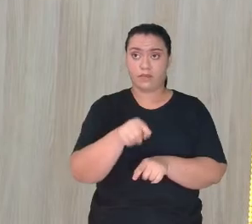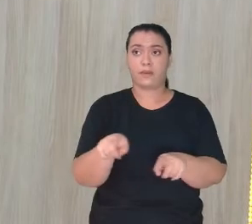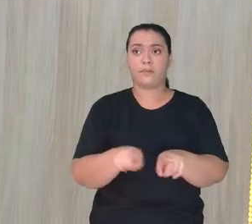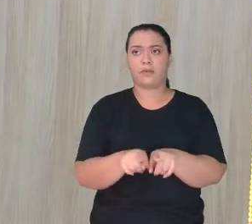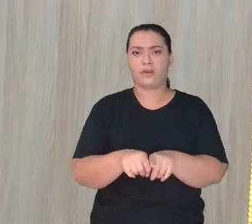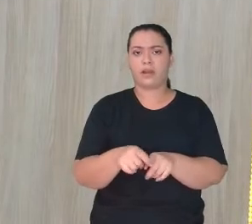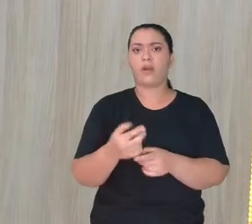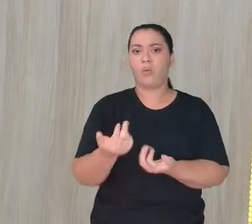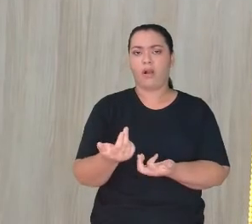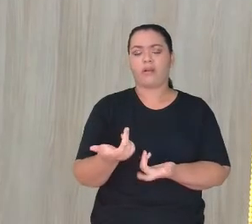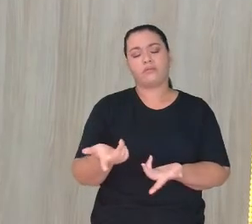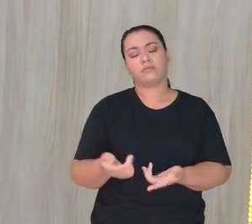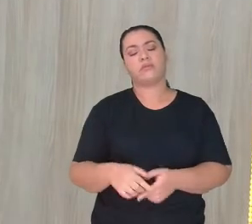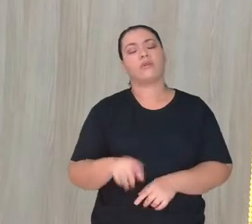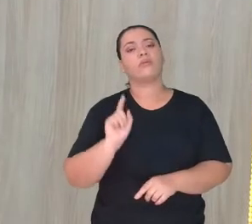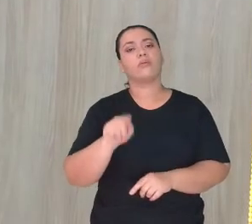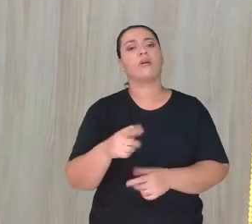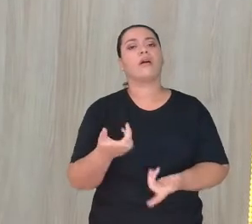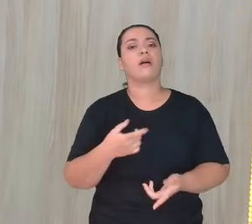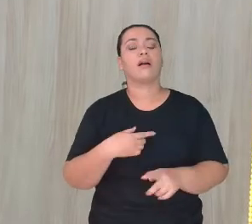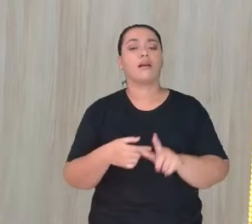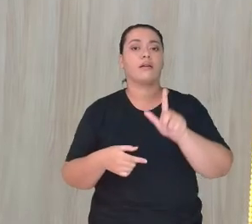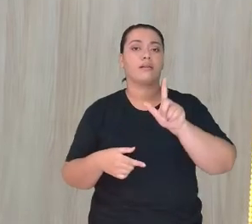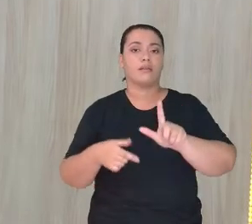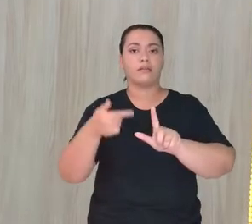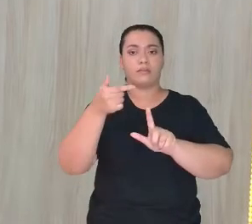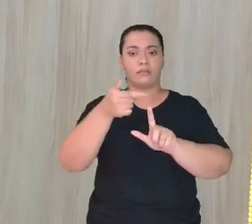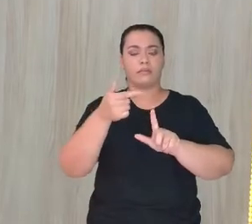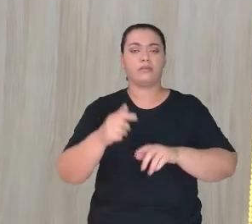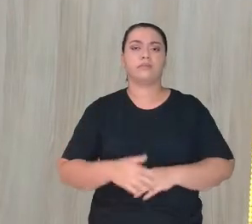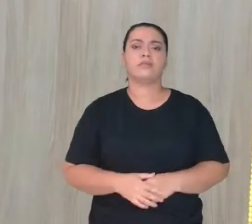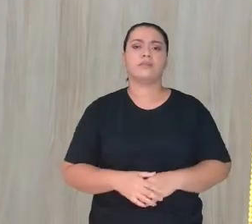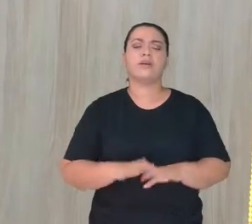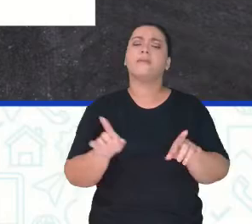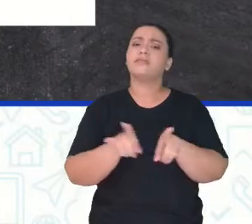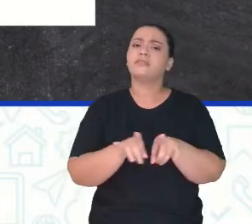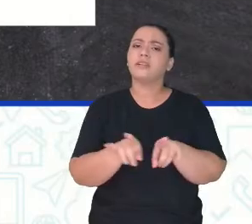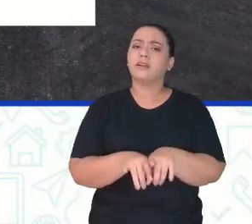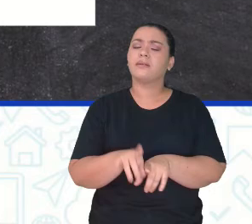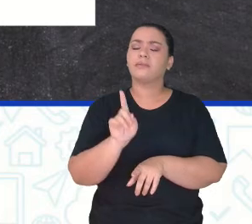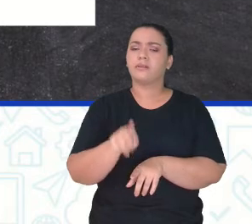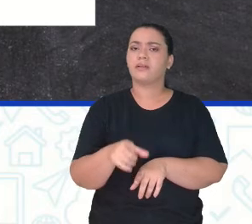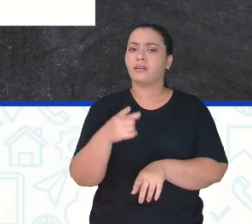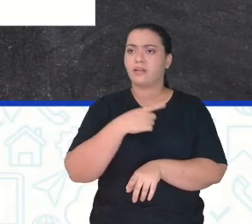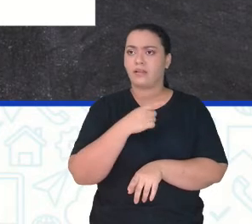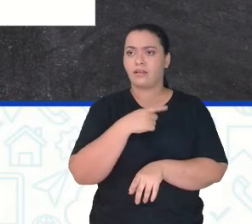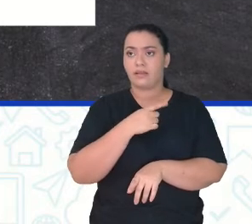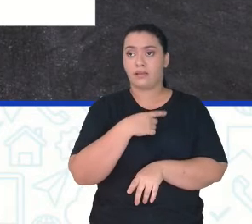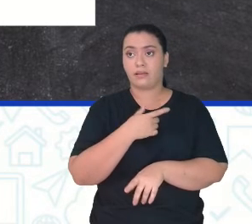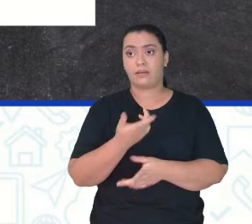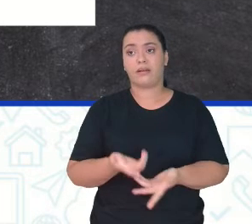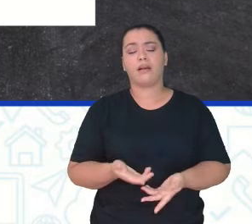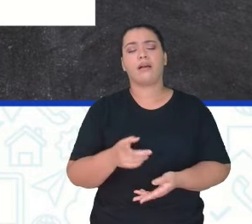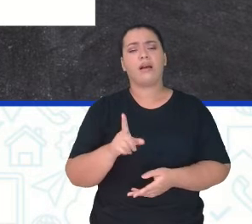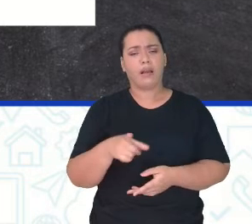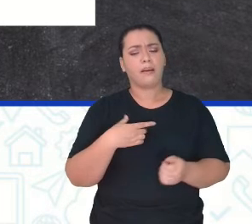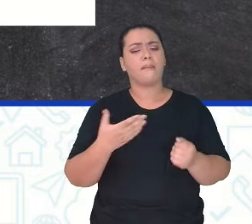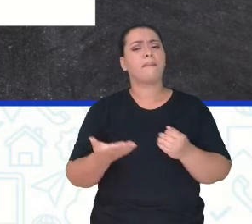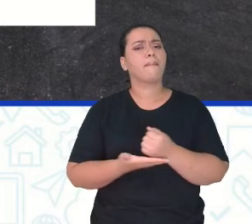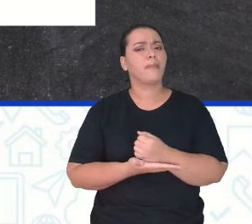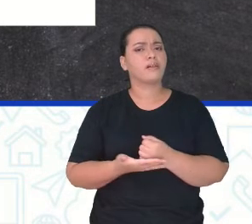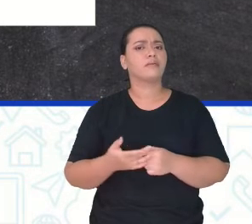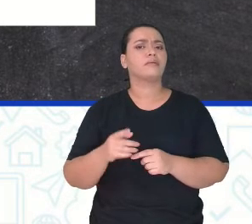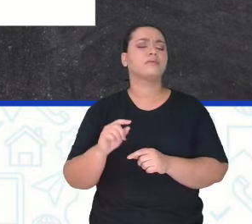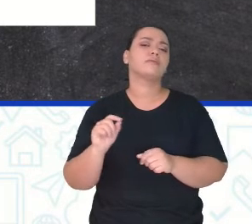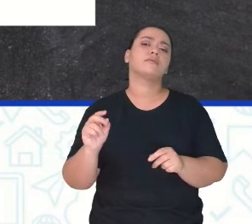a esse. Tá bom? Então, quadrado, a fórmulazinha, o lado é quadrado. Mas também você pode fazer base vezes altura. Pode também, não tem